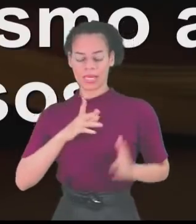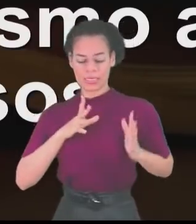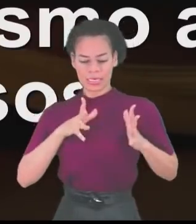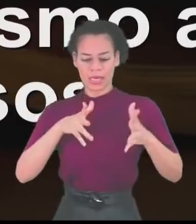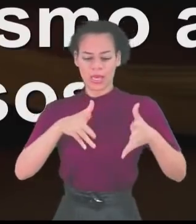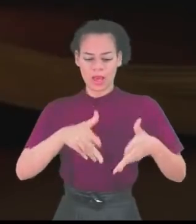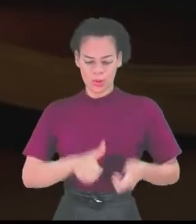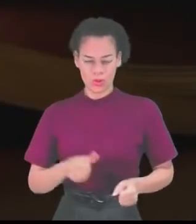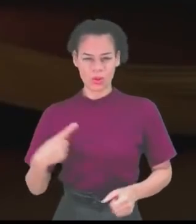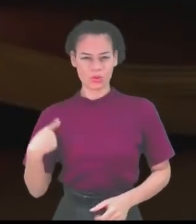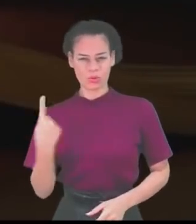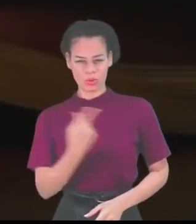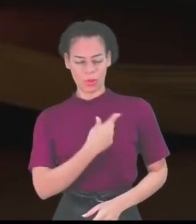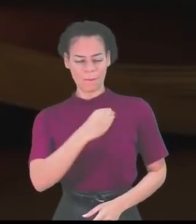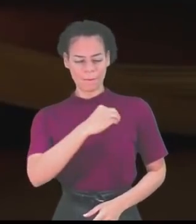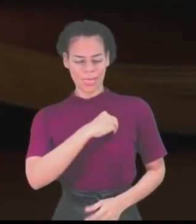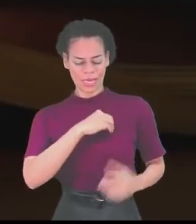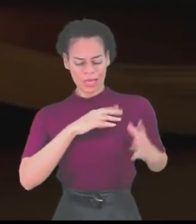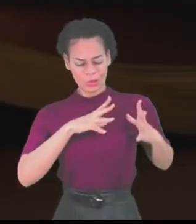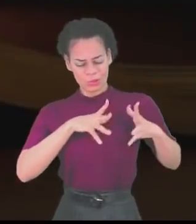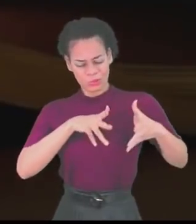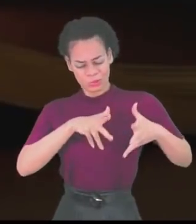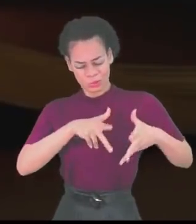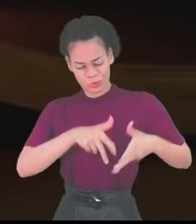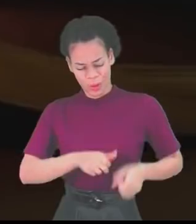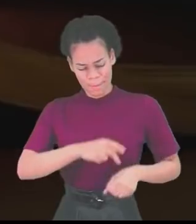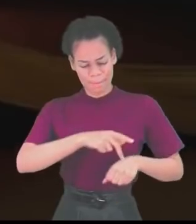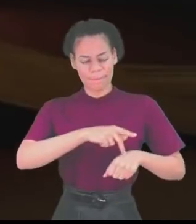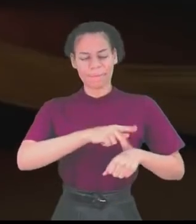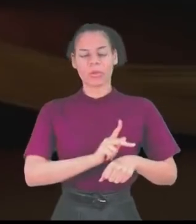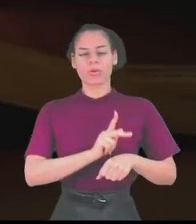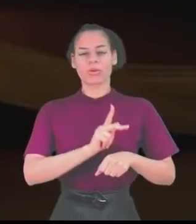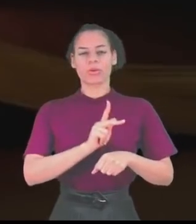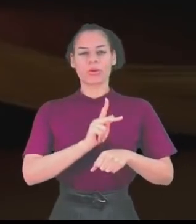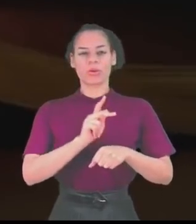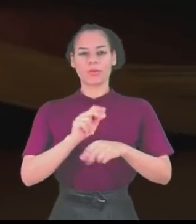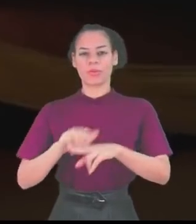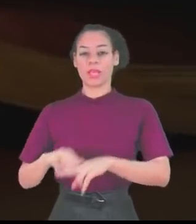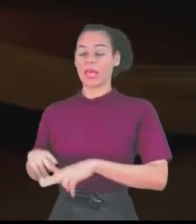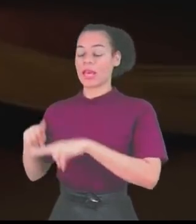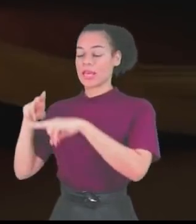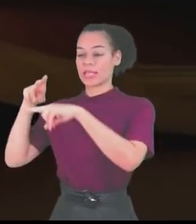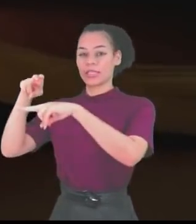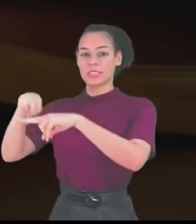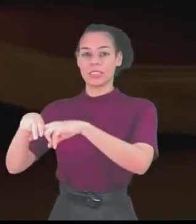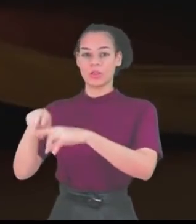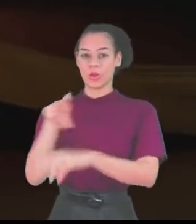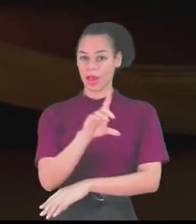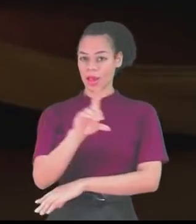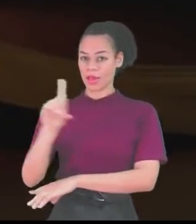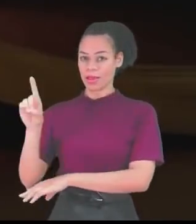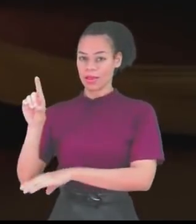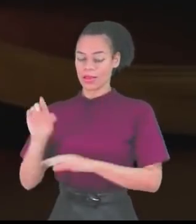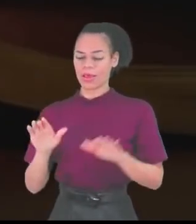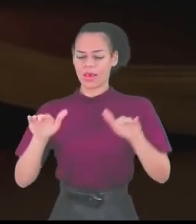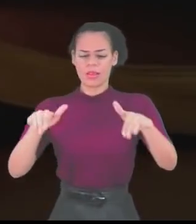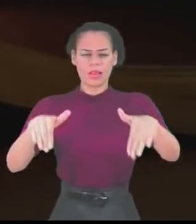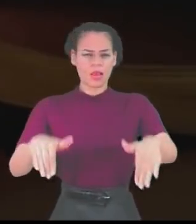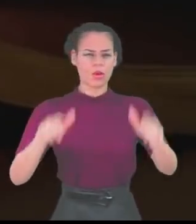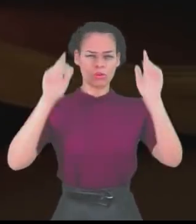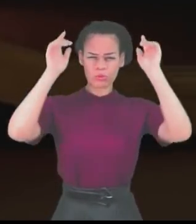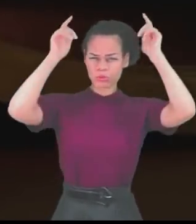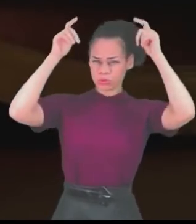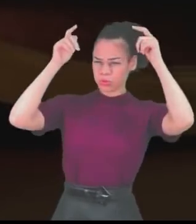nossos pecados assentou-se a destra da Majestade nas